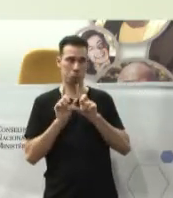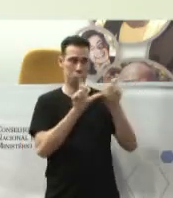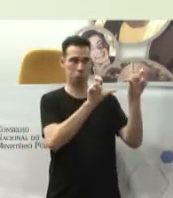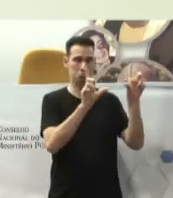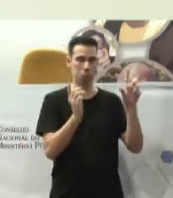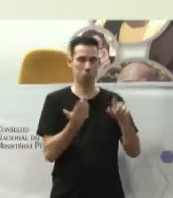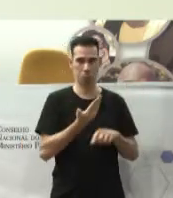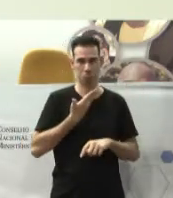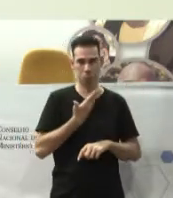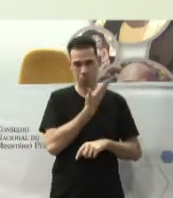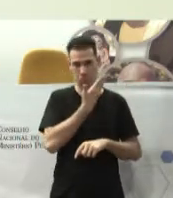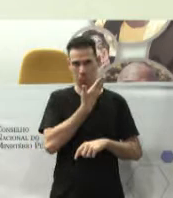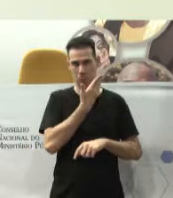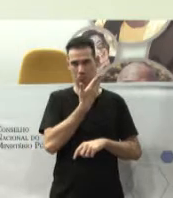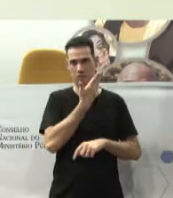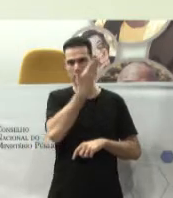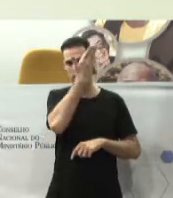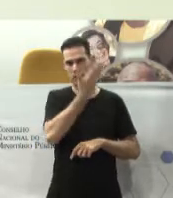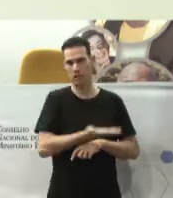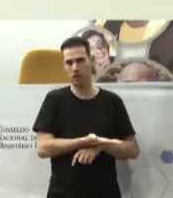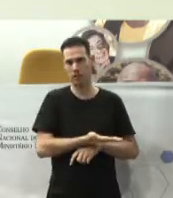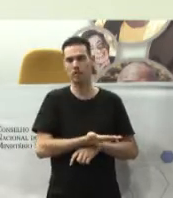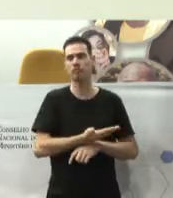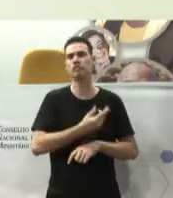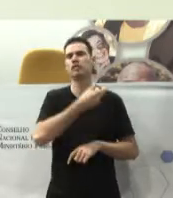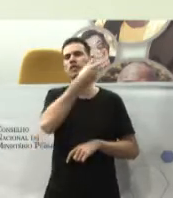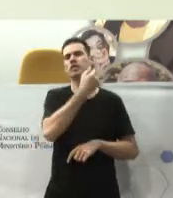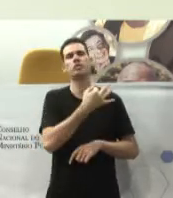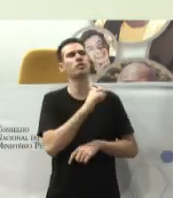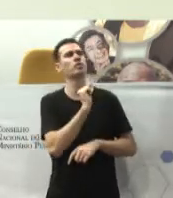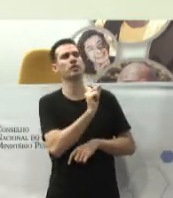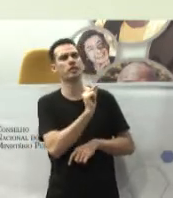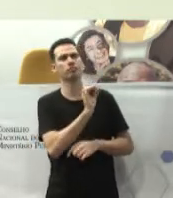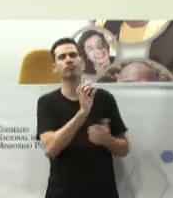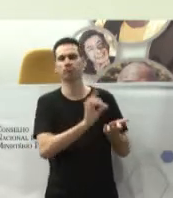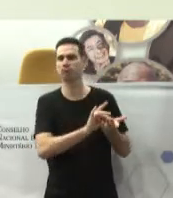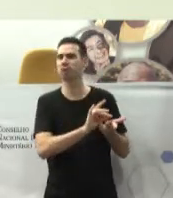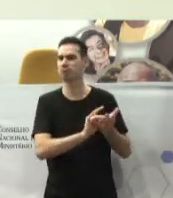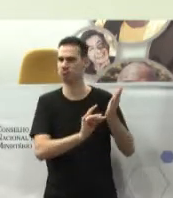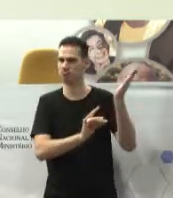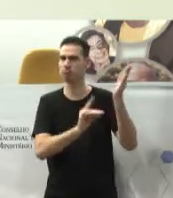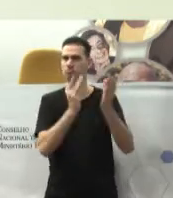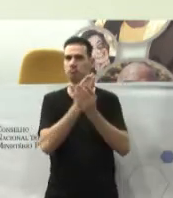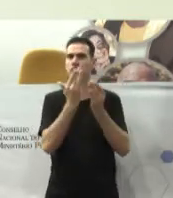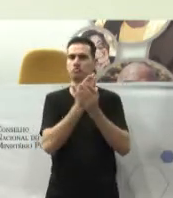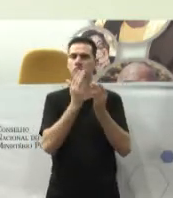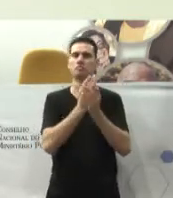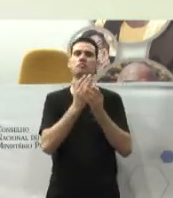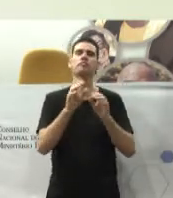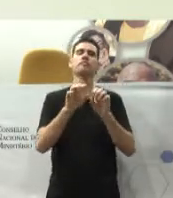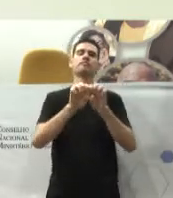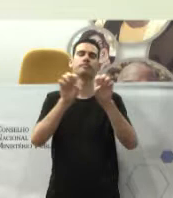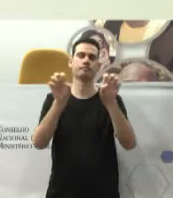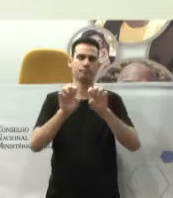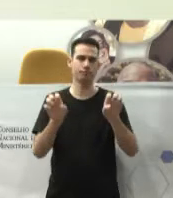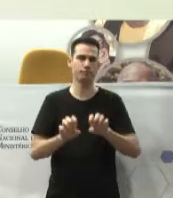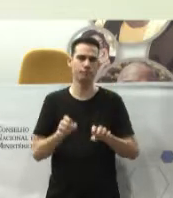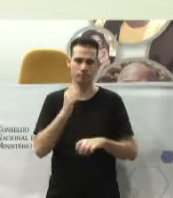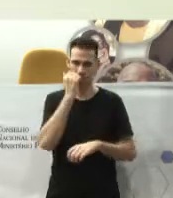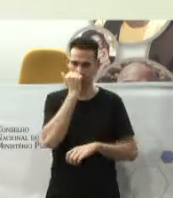Então, esse slide aqui fala uma das grandes verdades do processo estrutural.